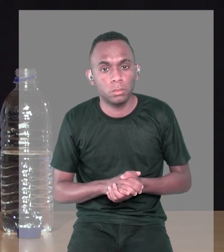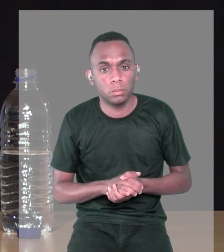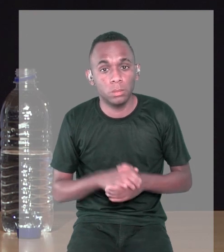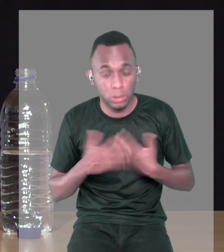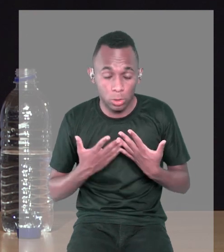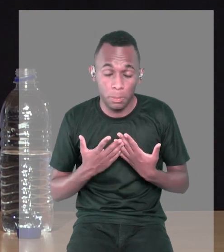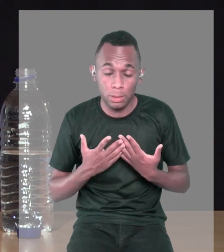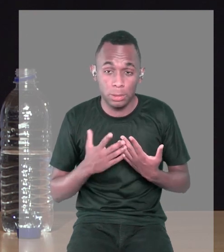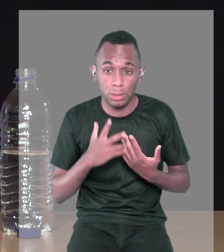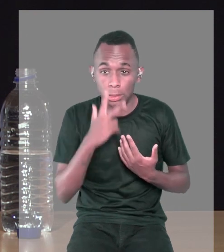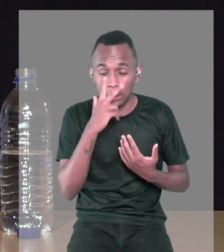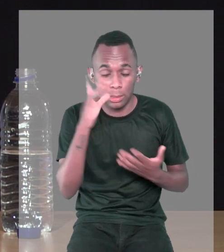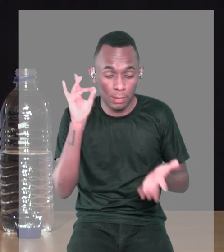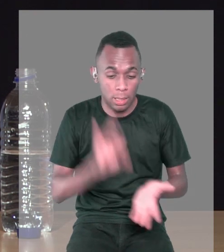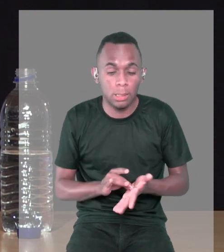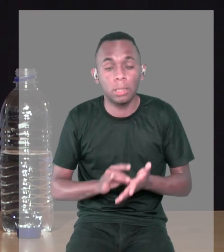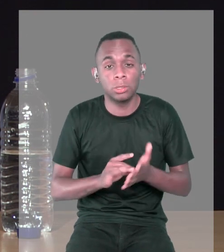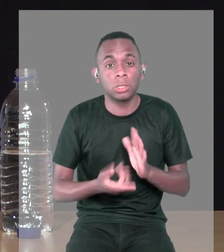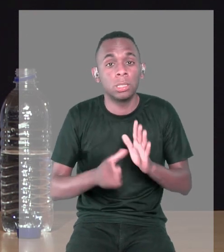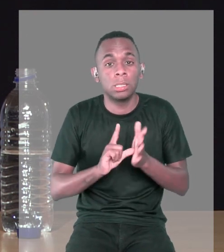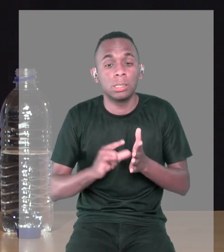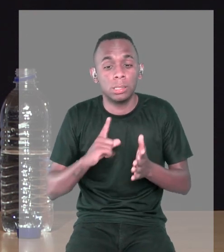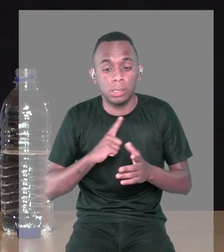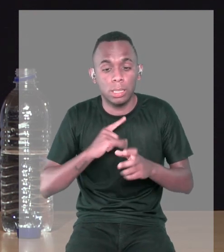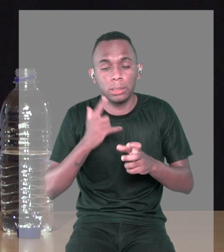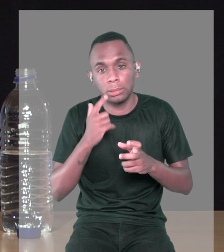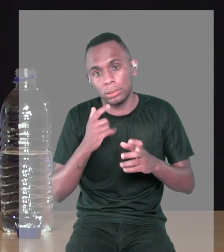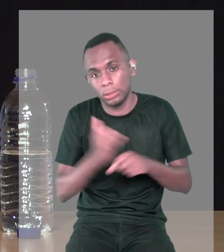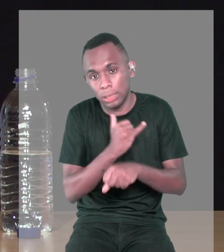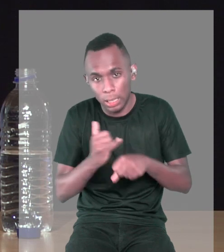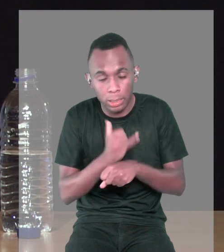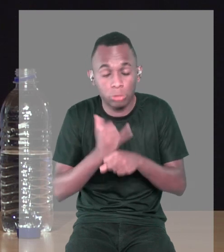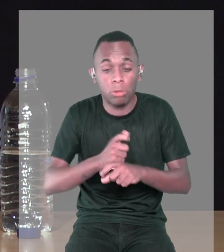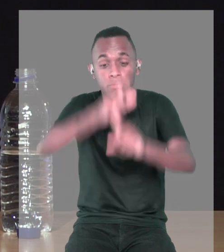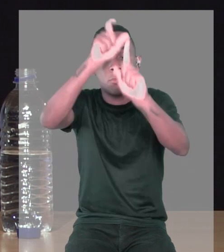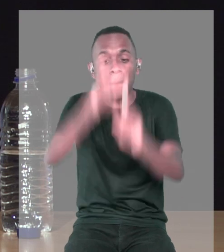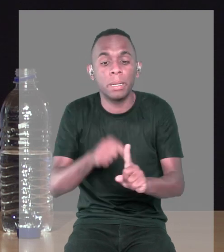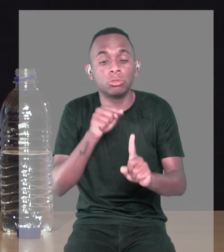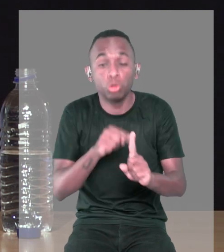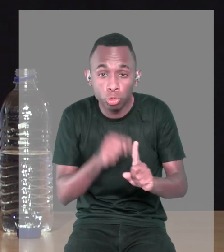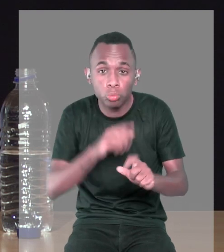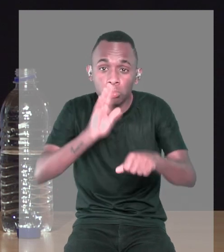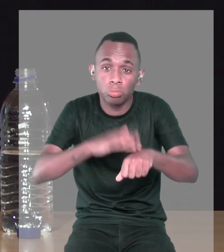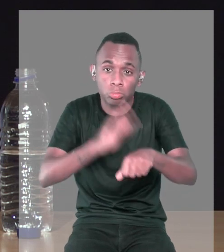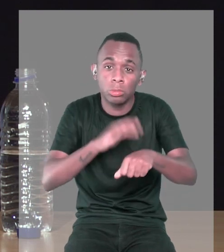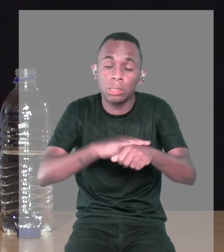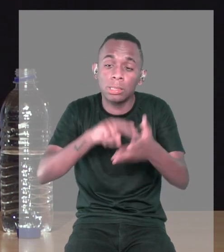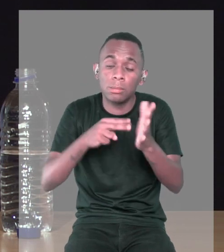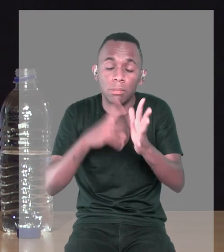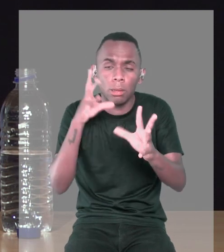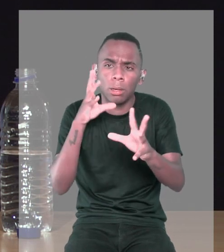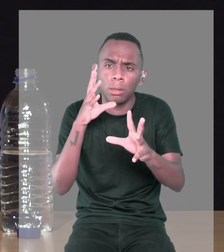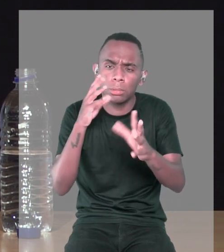Para esse regime histórico de verdade dominado pela técnica, o próprio ser deve ser